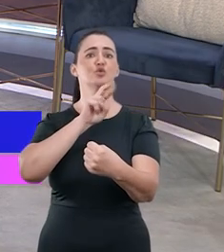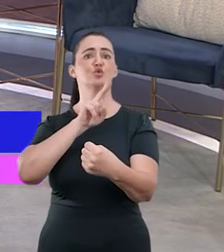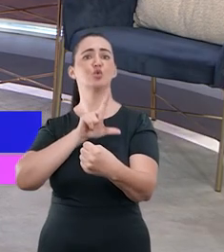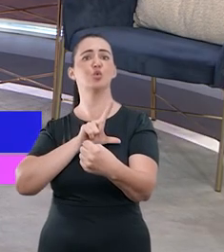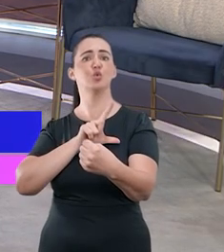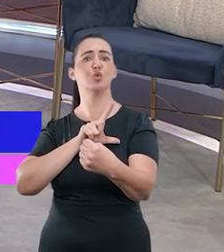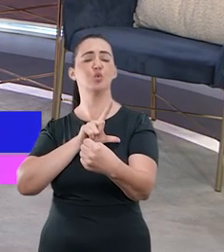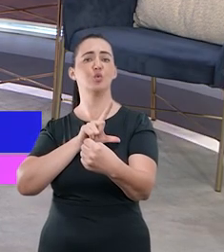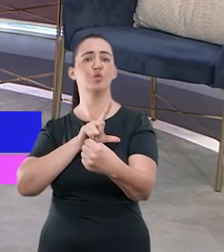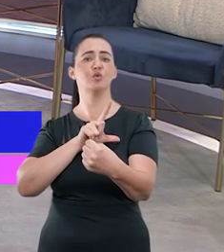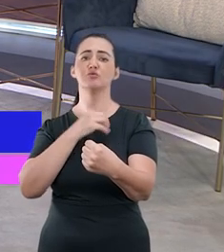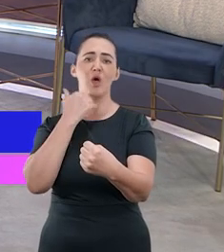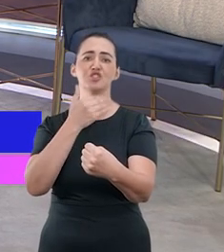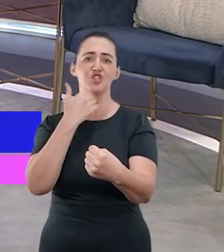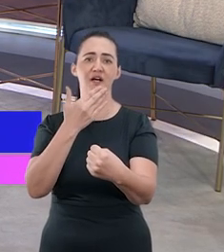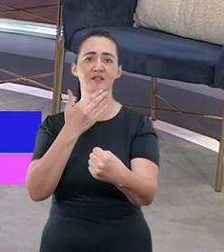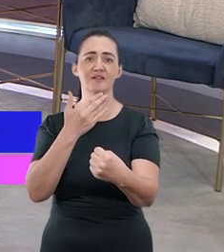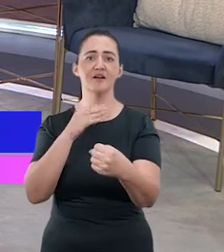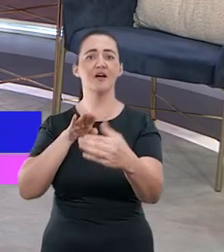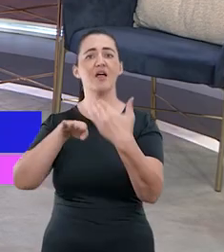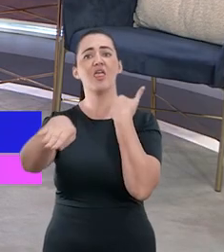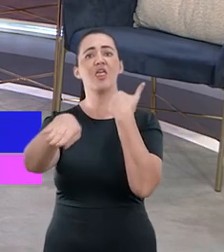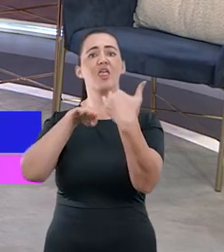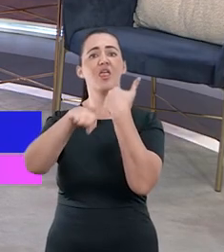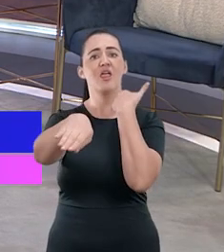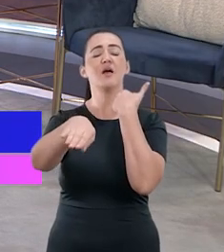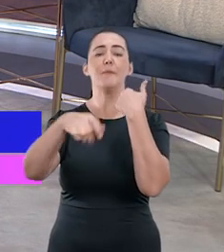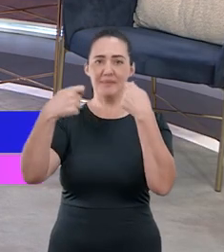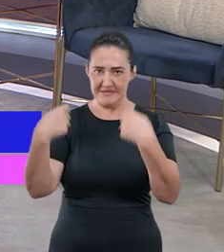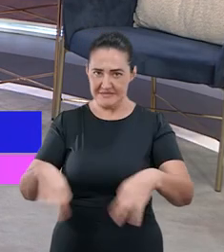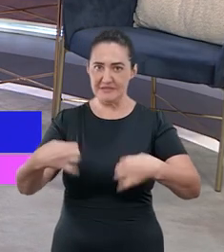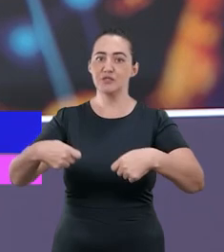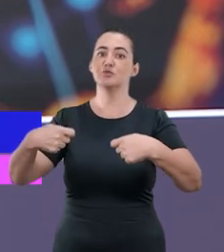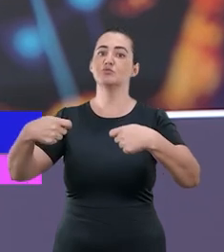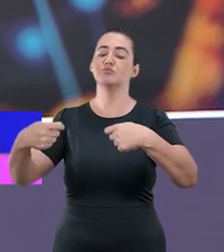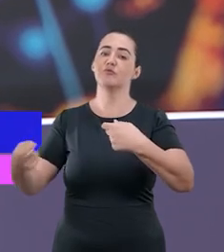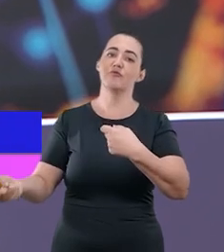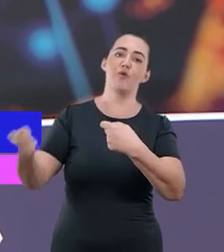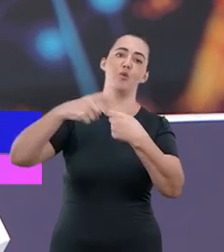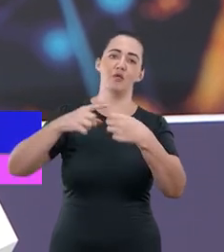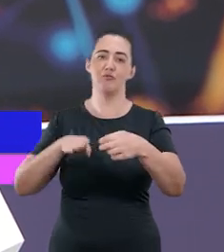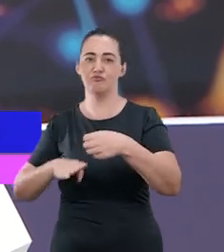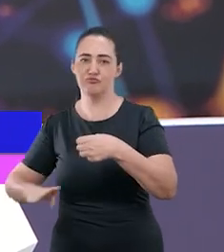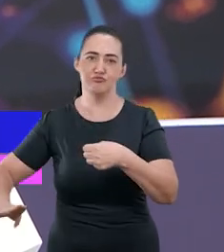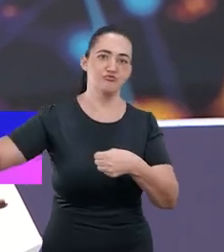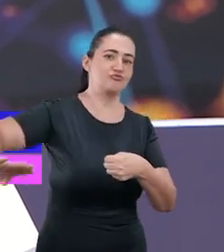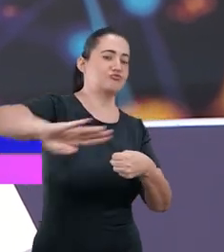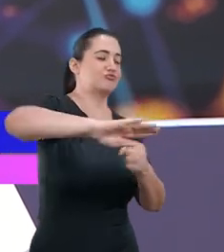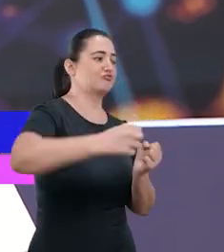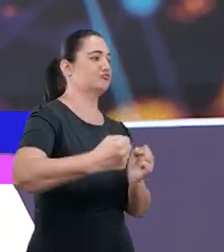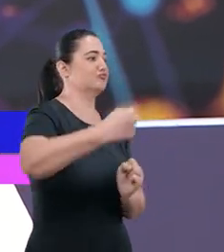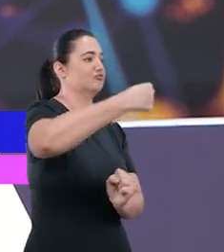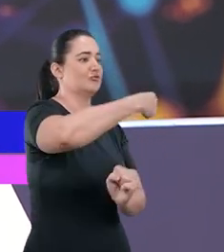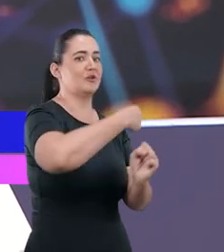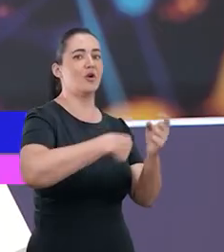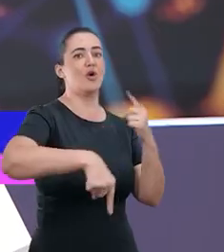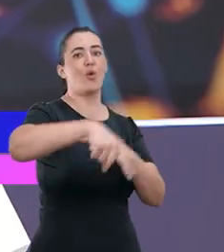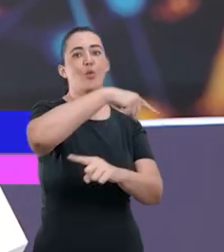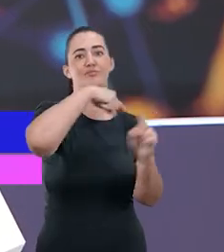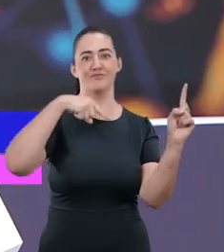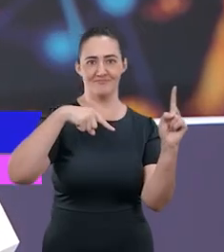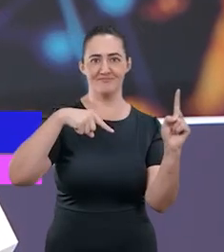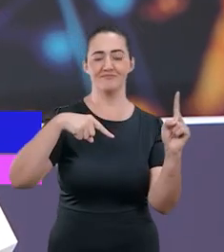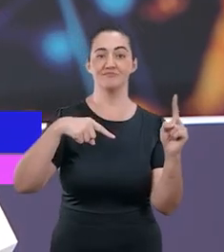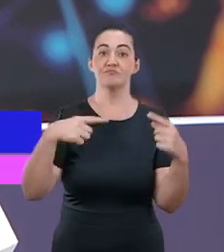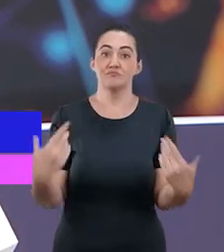perdido, continuará indo para o lado errado. Então, se você quer abraçar e viver a verdade,